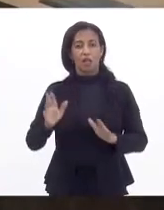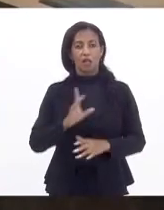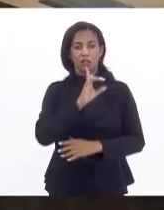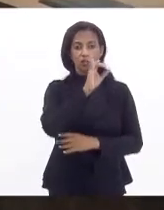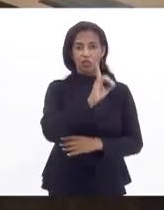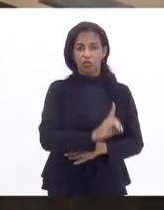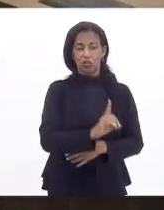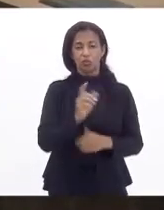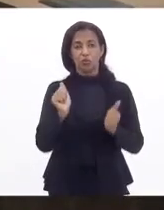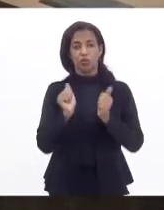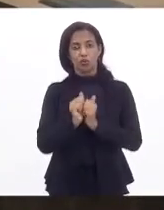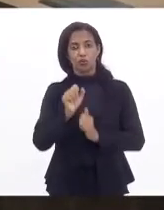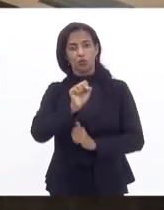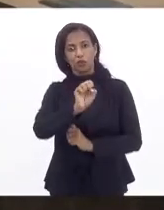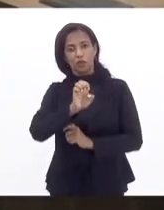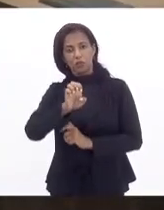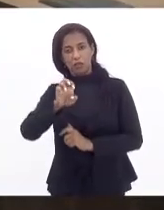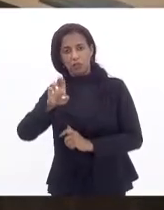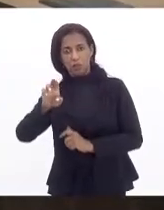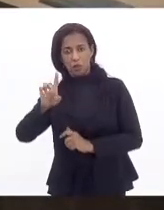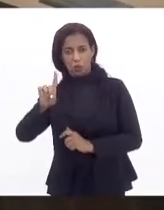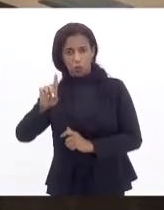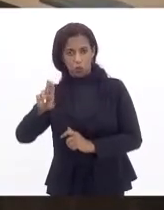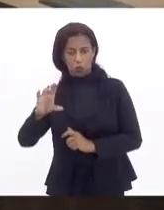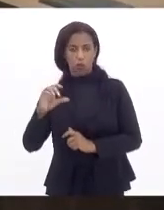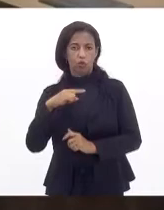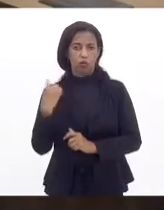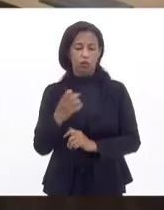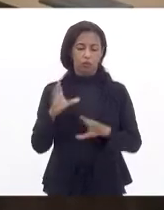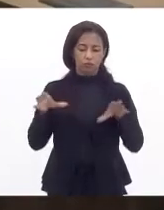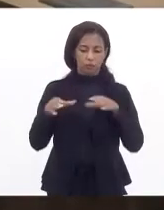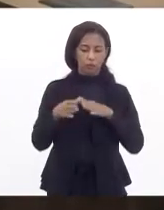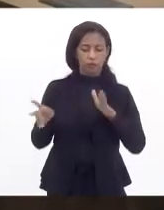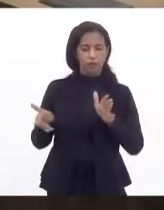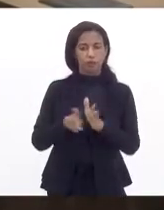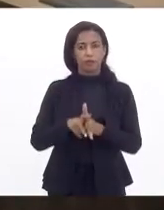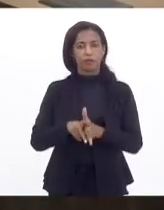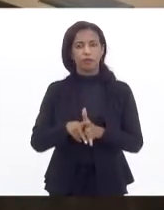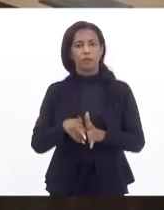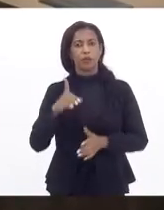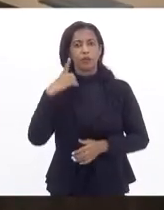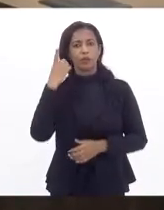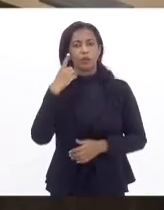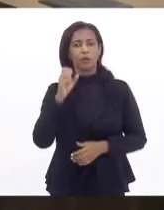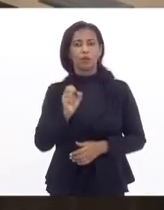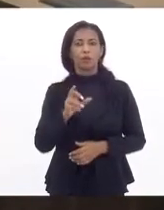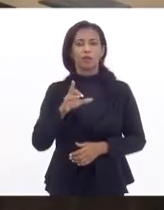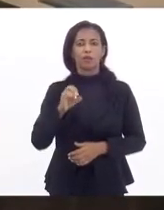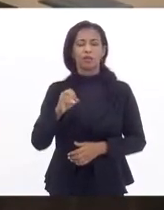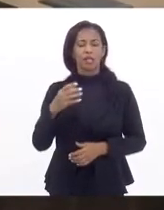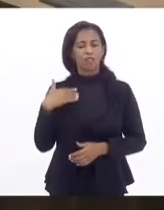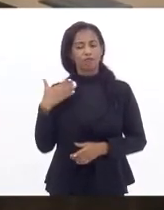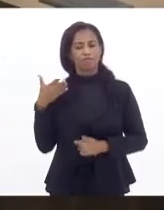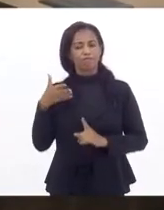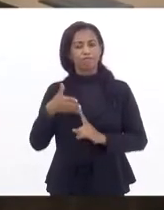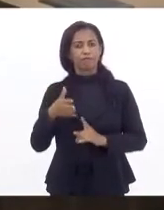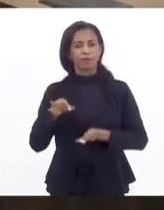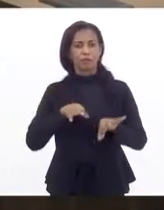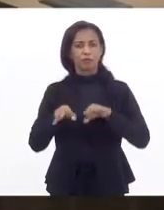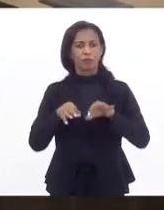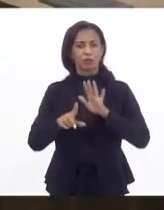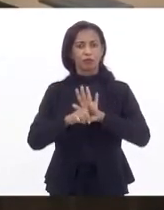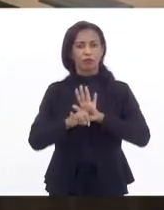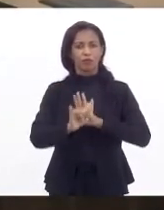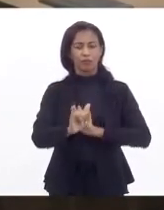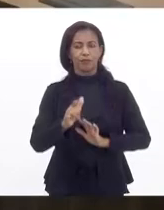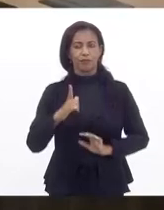diretores, com a Secretaria de Educação, que nós da Comissão de Educação fazemos parte, e que o deputado Sérgio Fernandes sintetizou nesse projeto de lei.